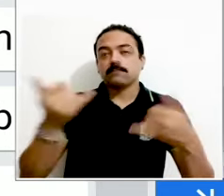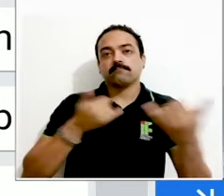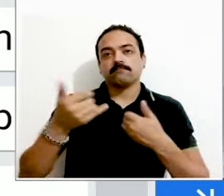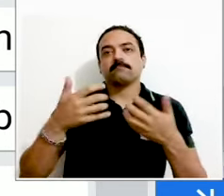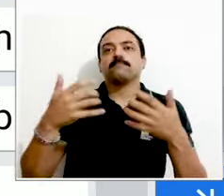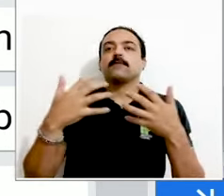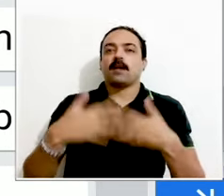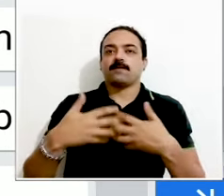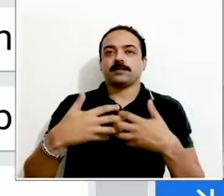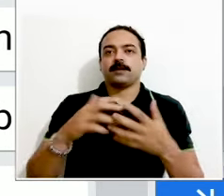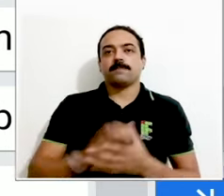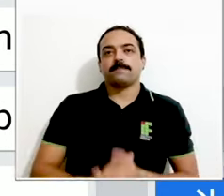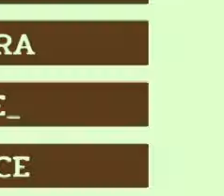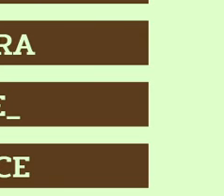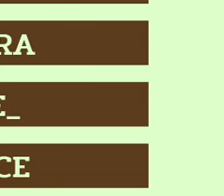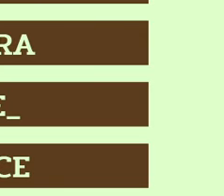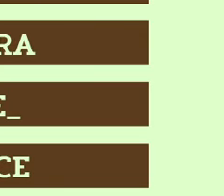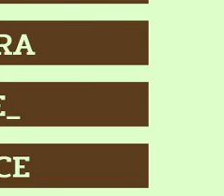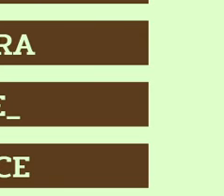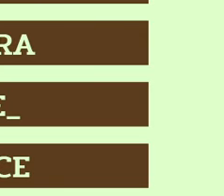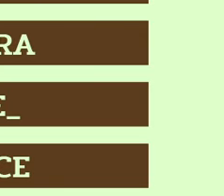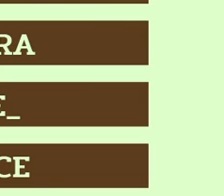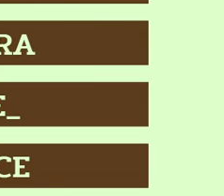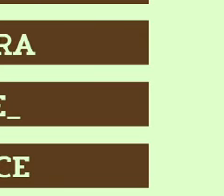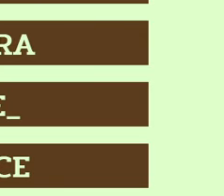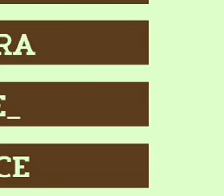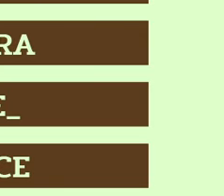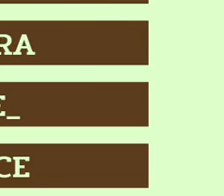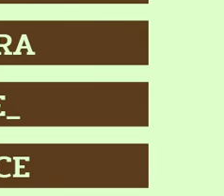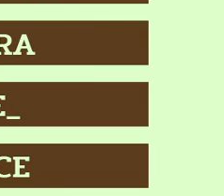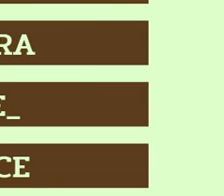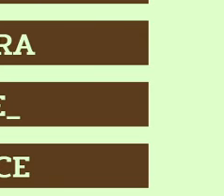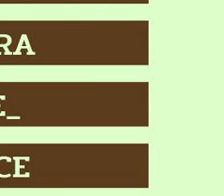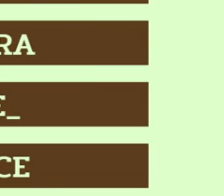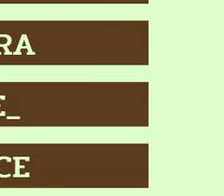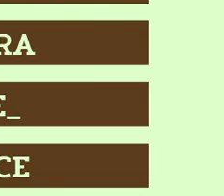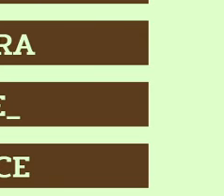fica por aqui para mais informações entre em contato com